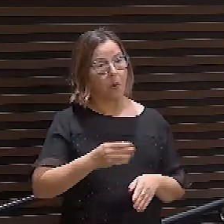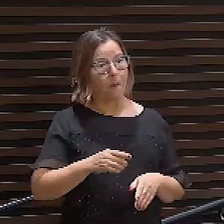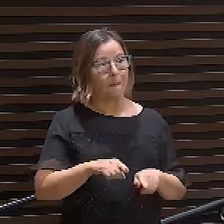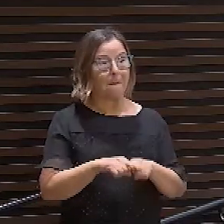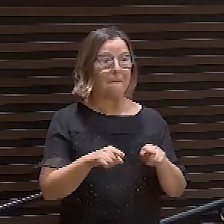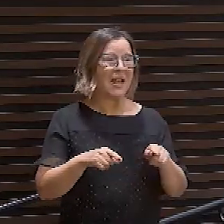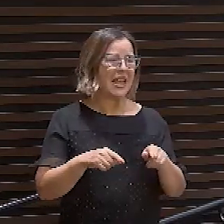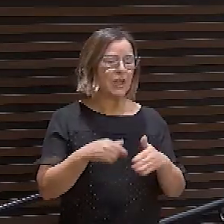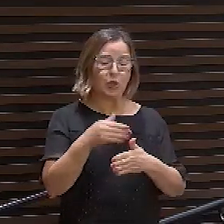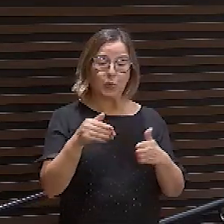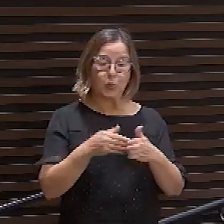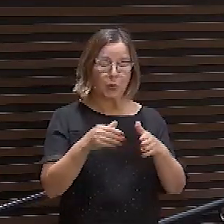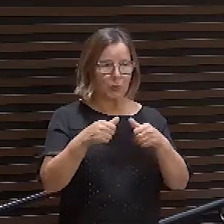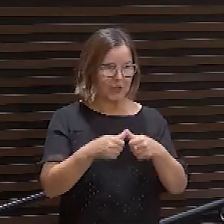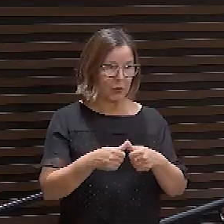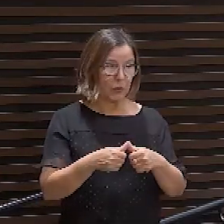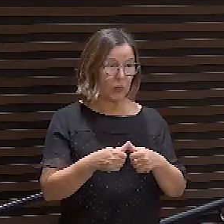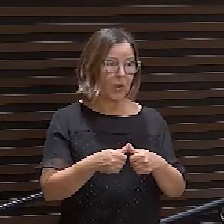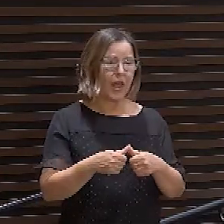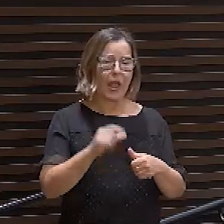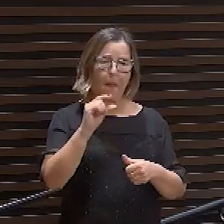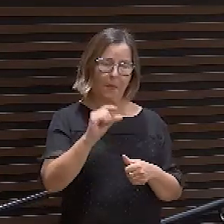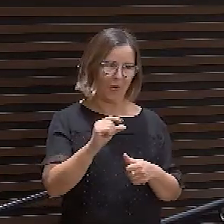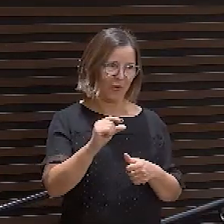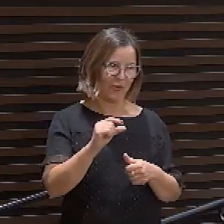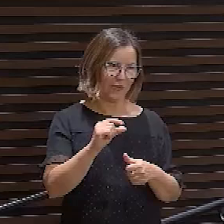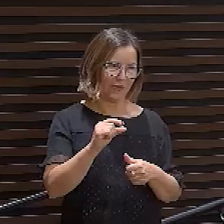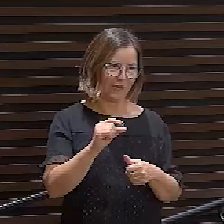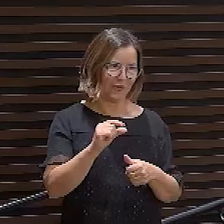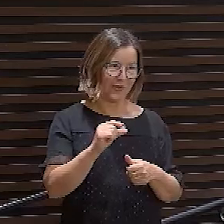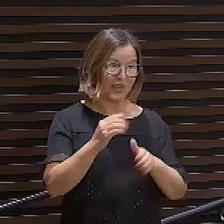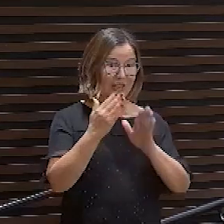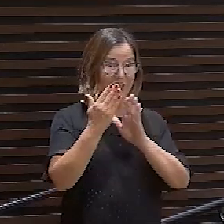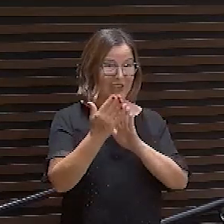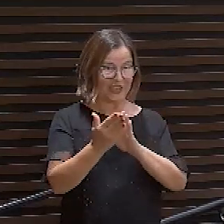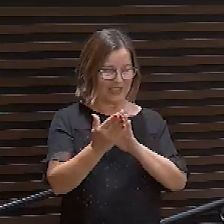pouco diante da realidade maior.